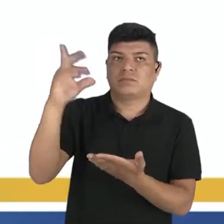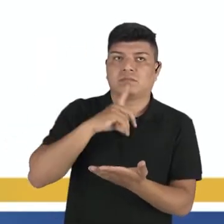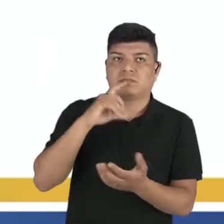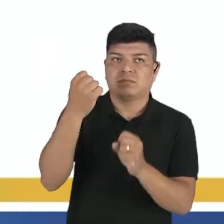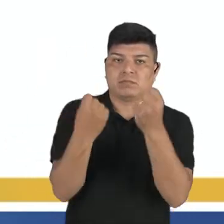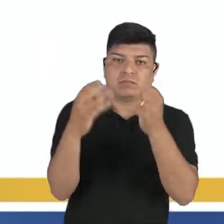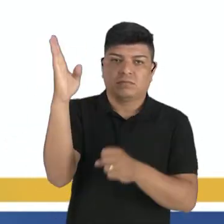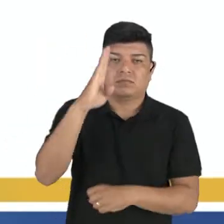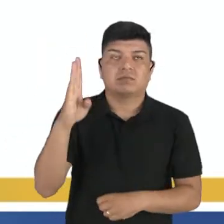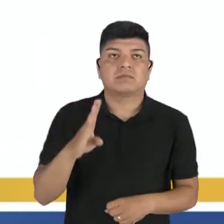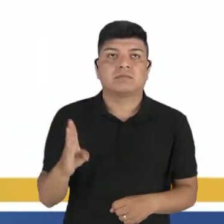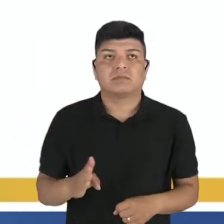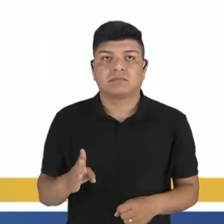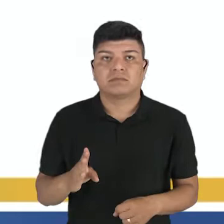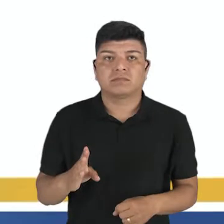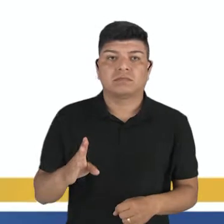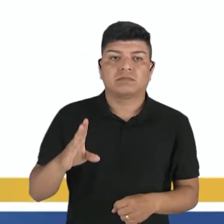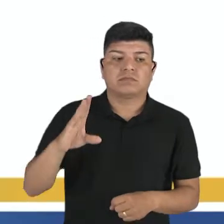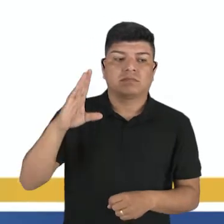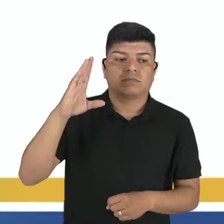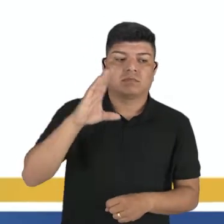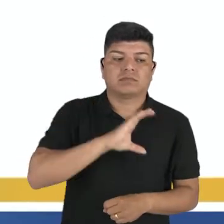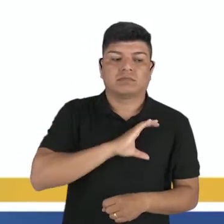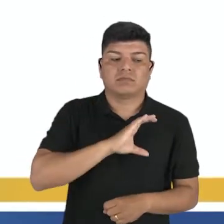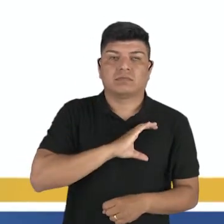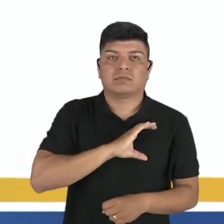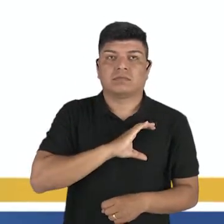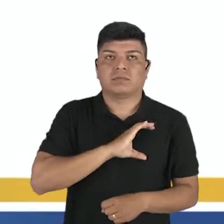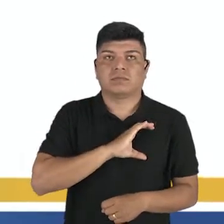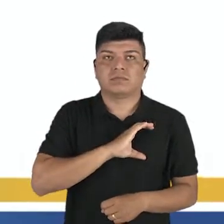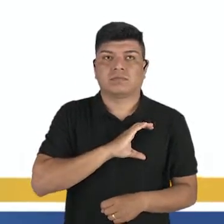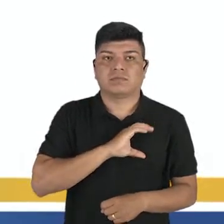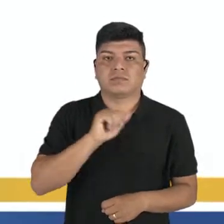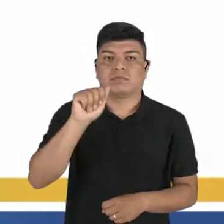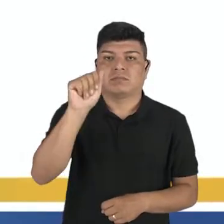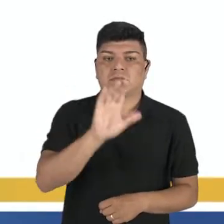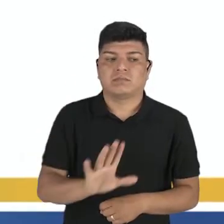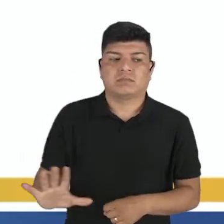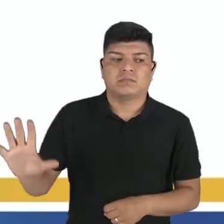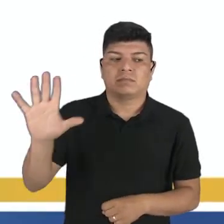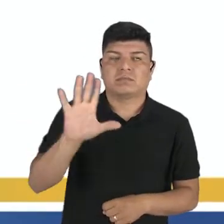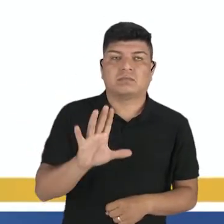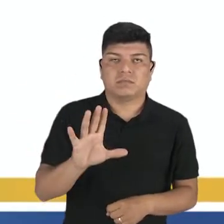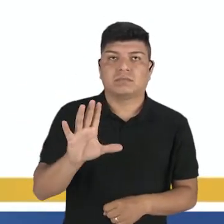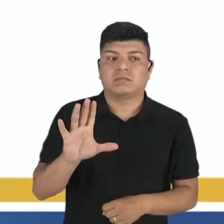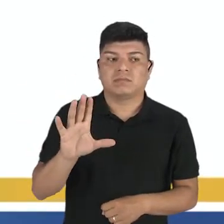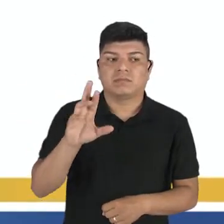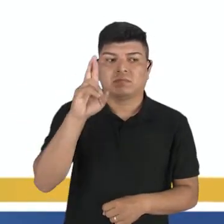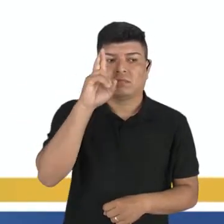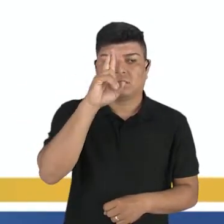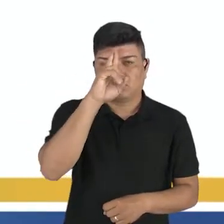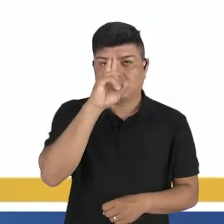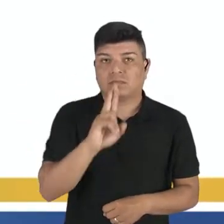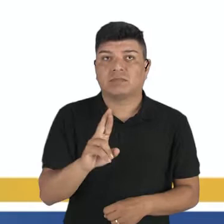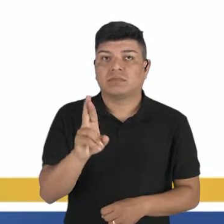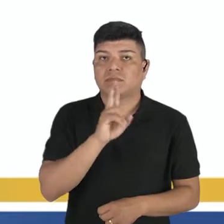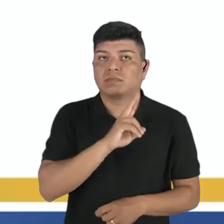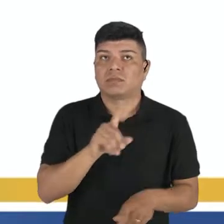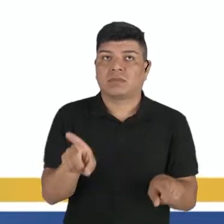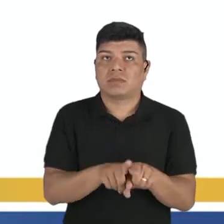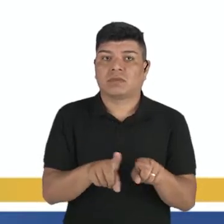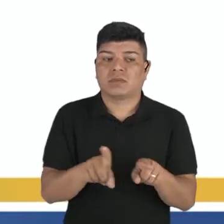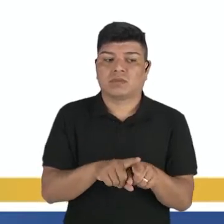tem indústria no Brasil, Canadá, aí na parte da Ásia, Rússia, até ali na parte da